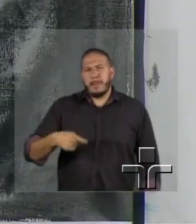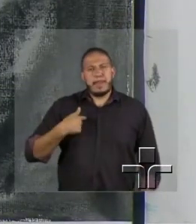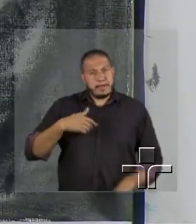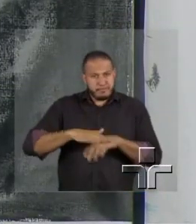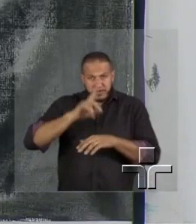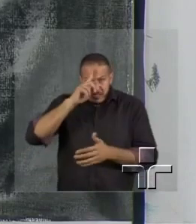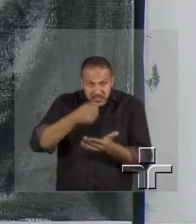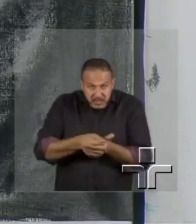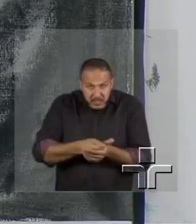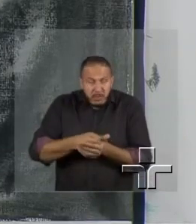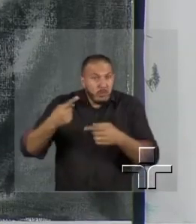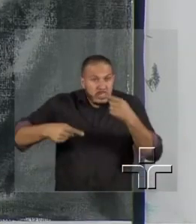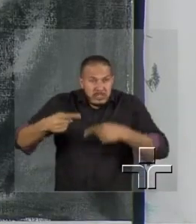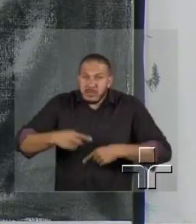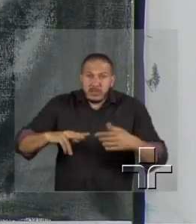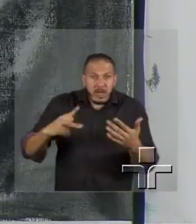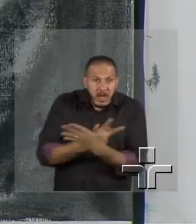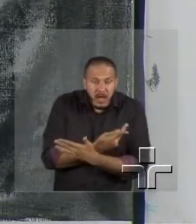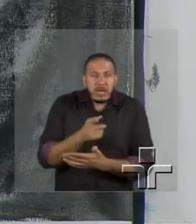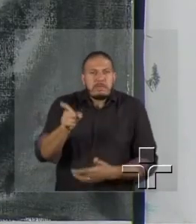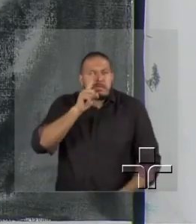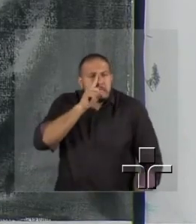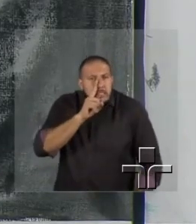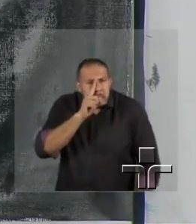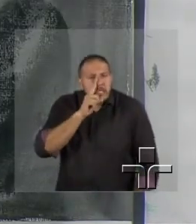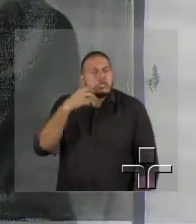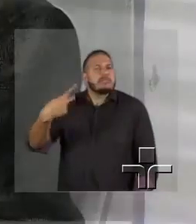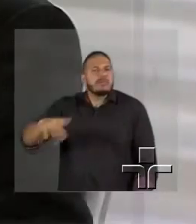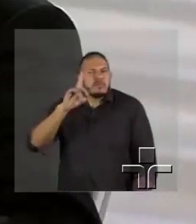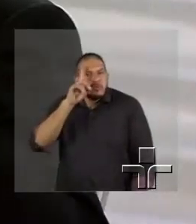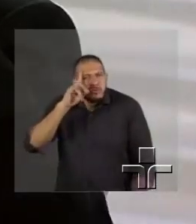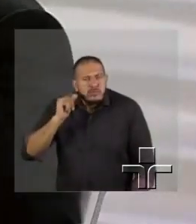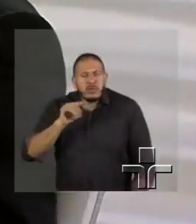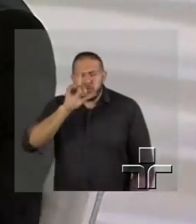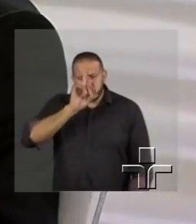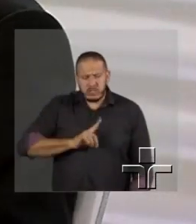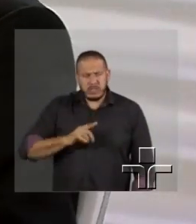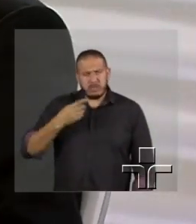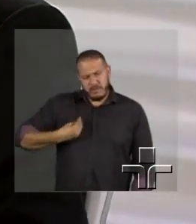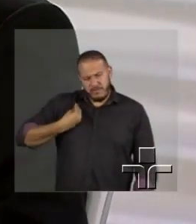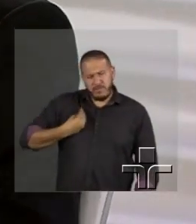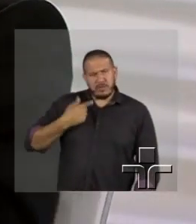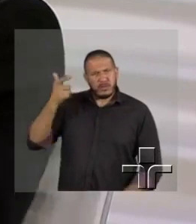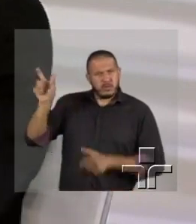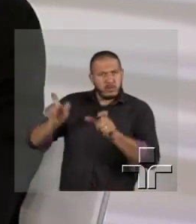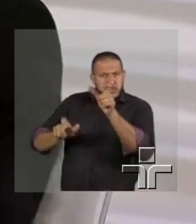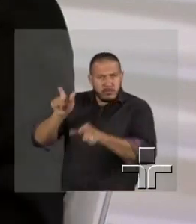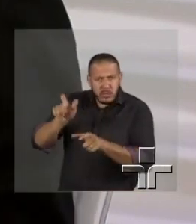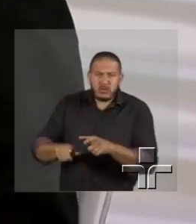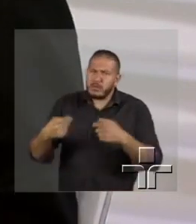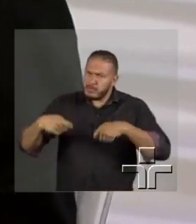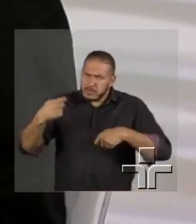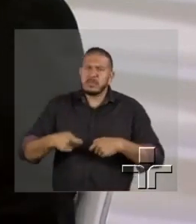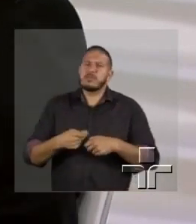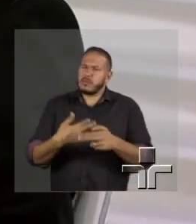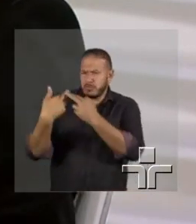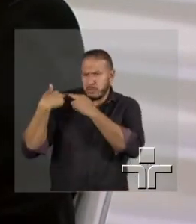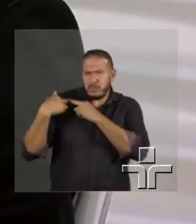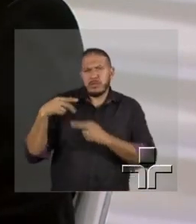com mochila e fuzil de soldado, né, equipamento de soldado, que é um equipamento pesado. Então, mas tudo